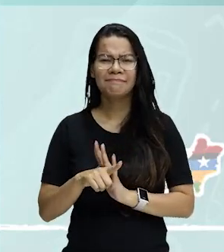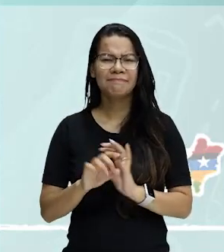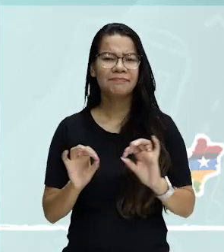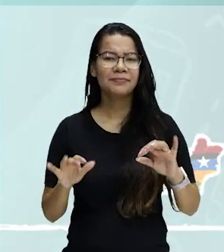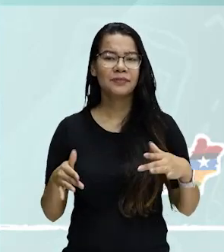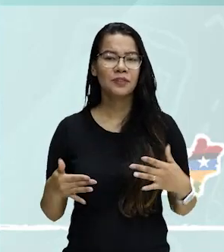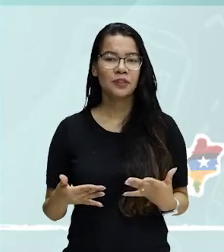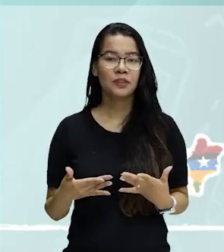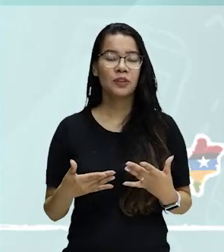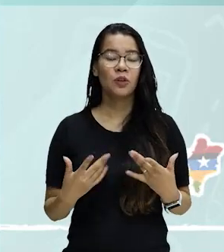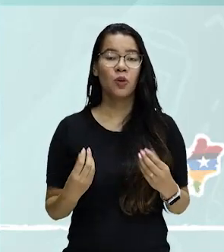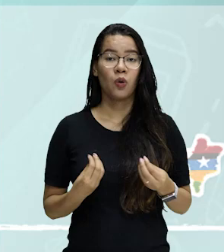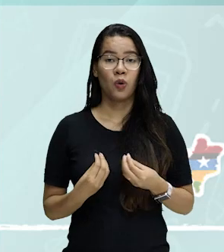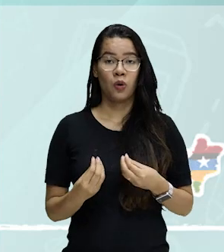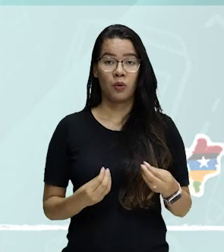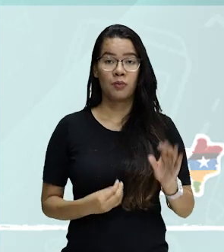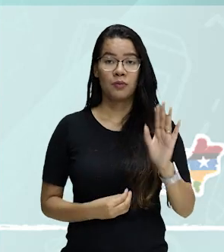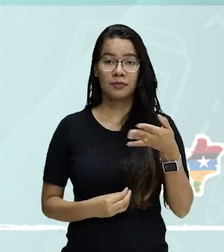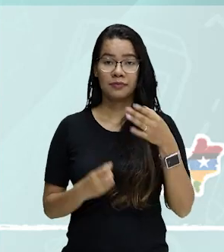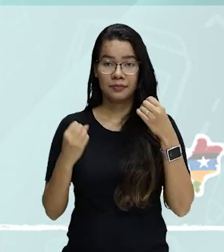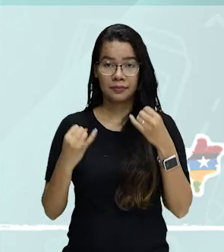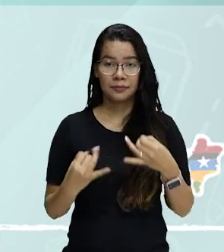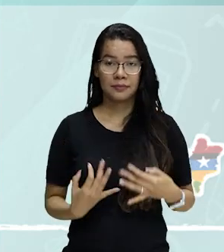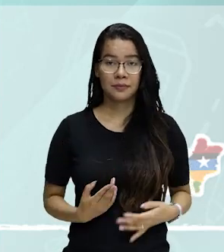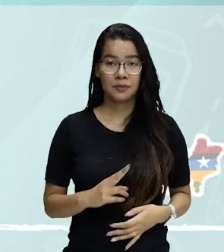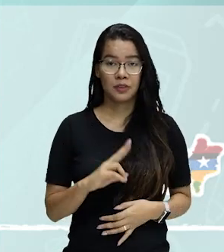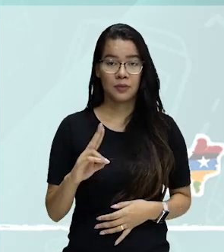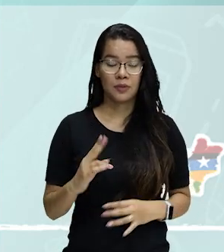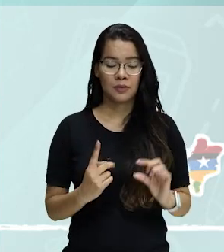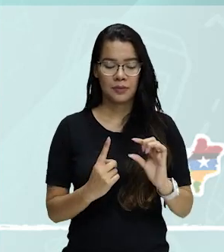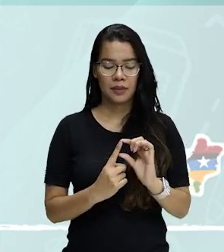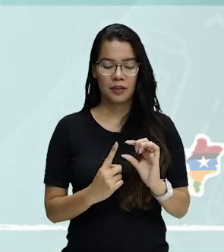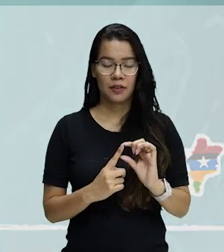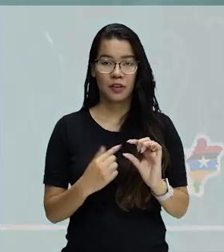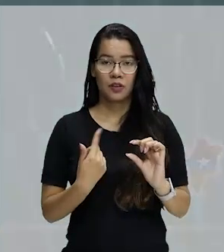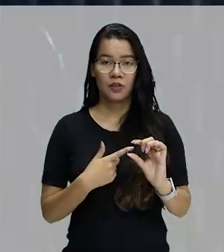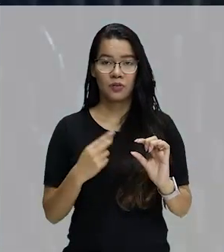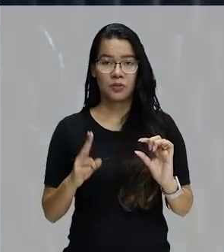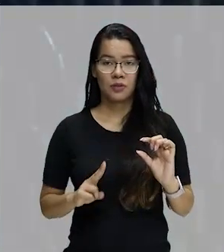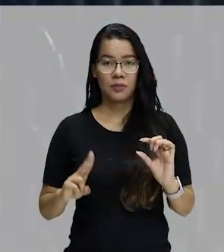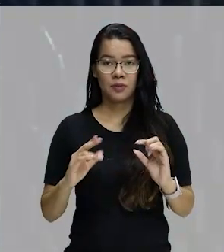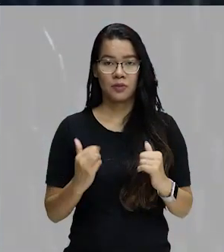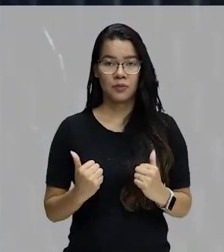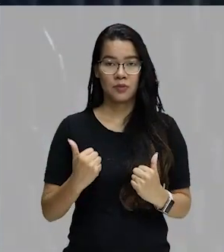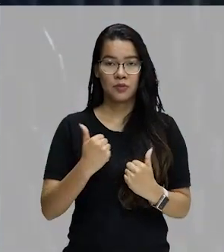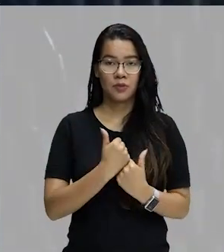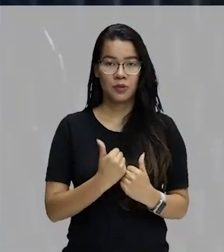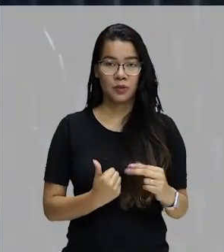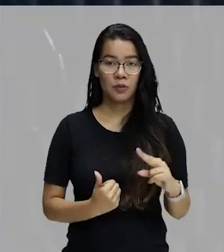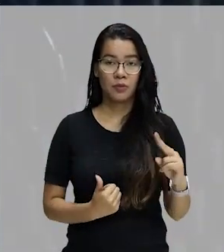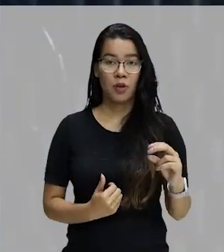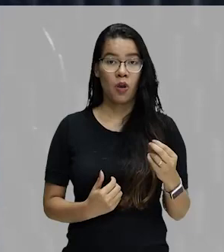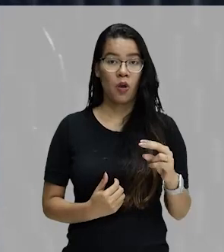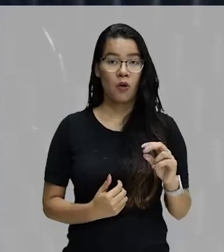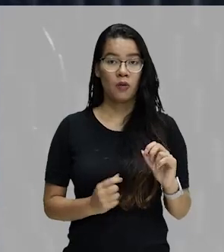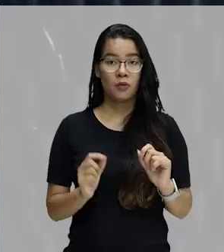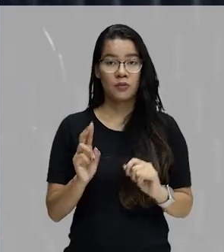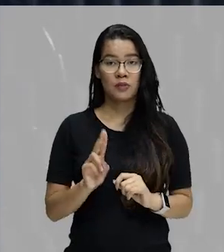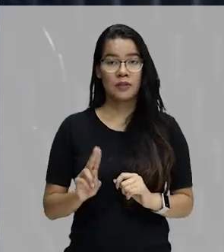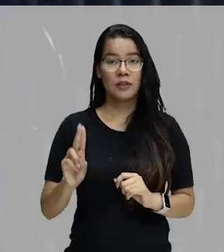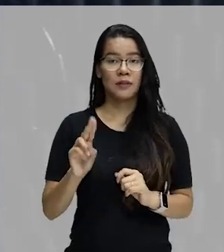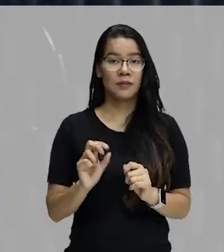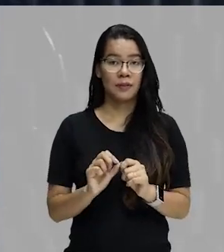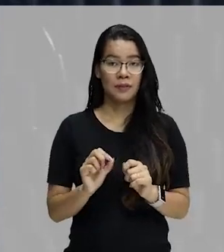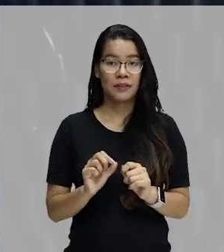já diz, são aquelas palavrinhas que nós usamos para substituir nomes, ou, no caso, para fazer perguntas, que nós